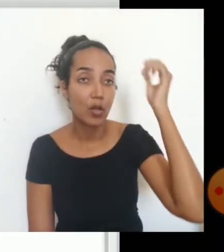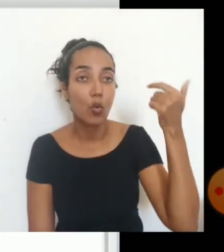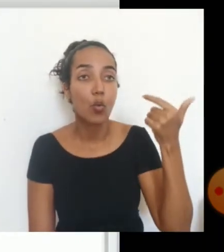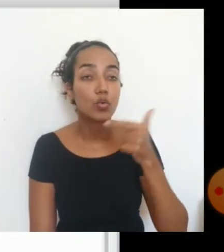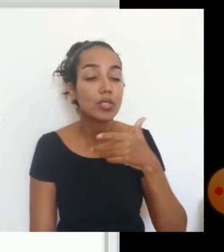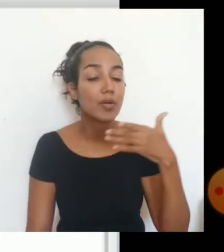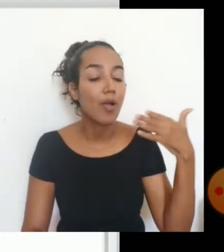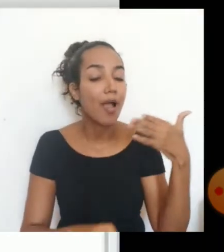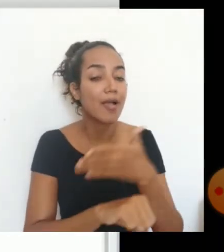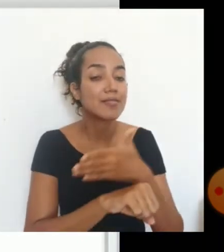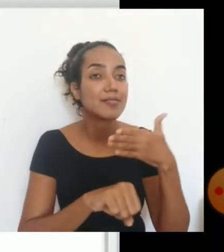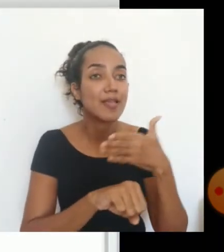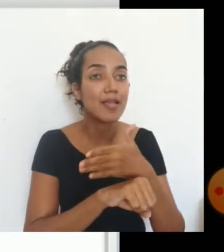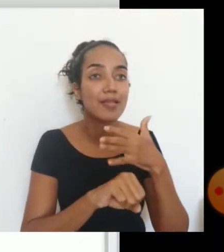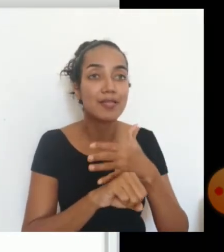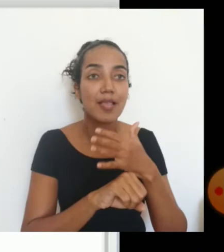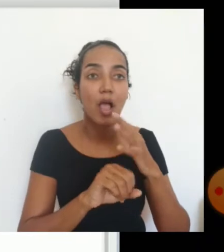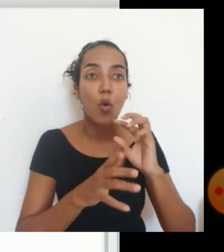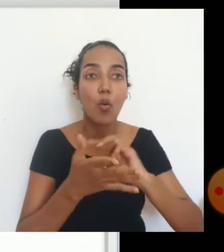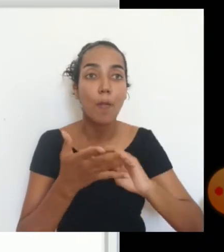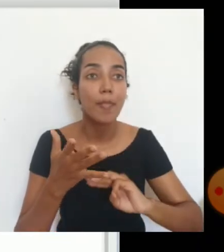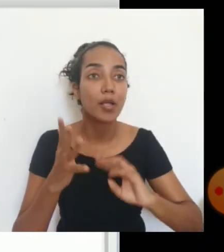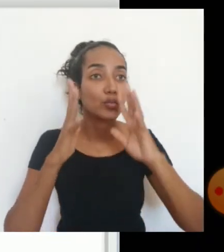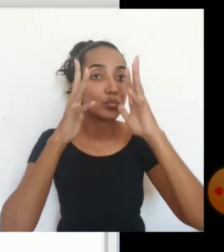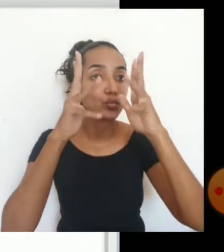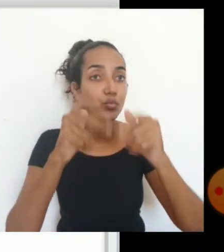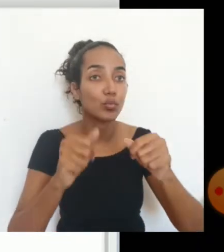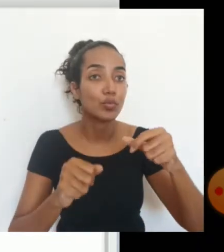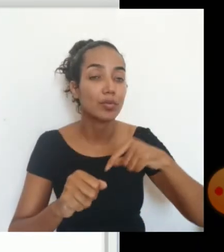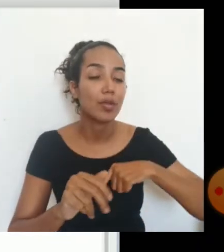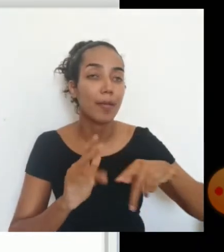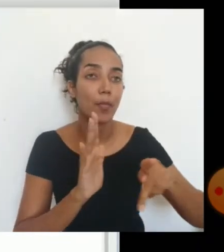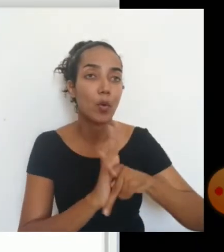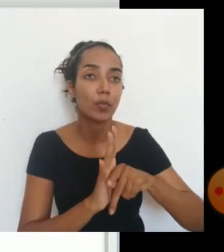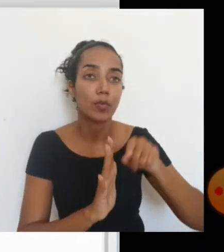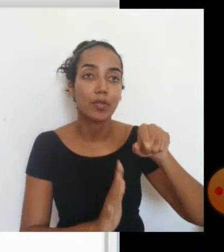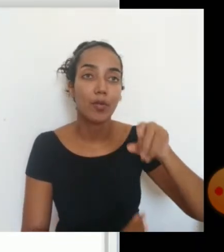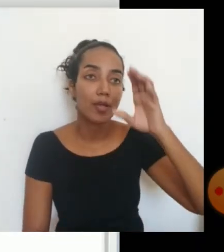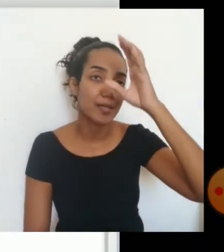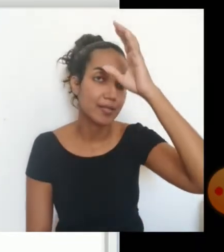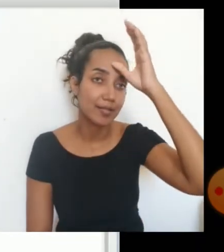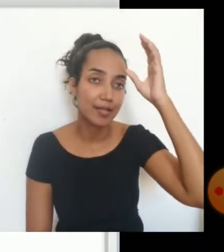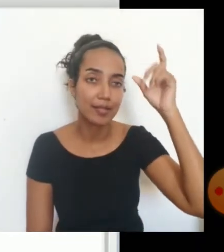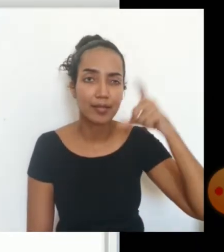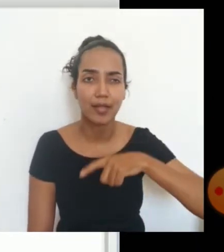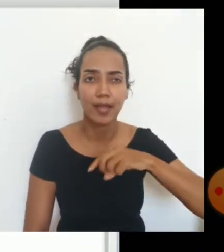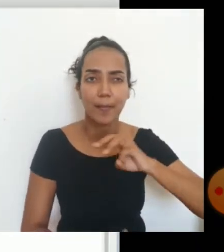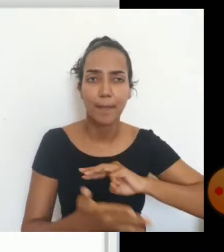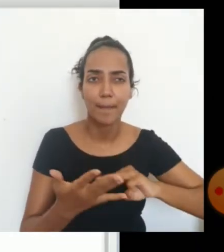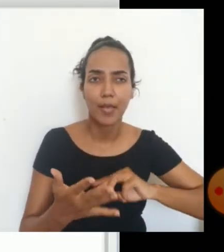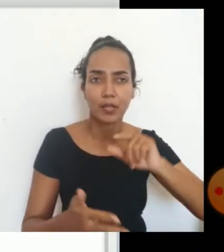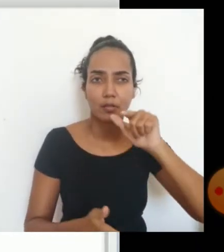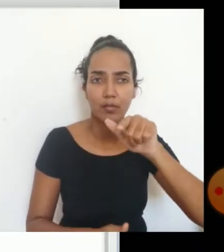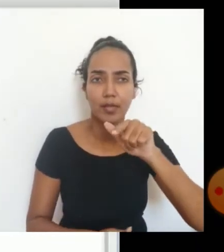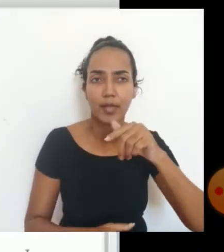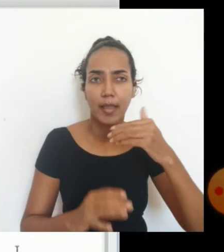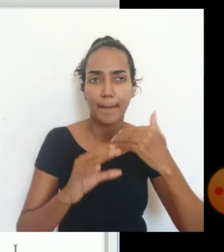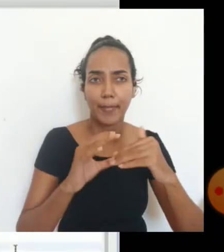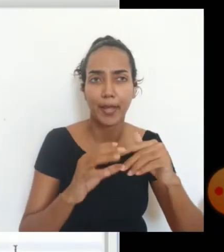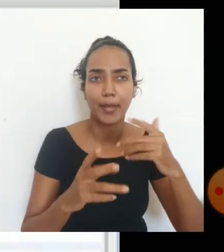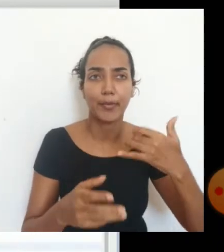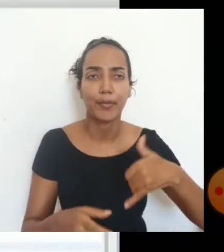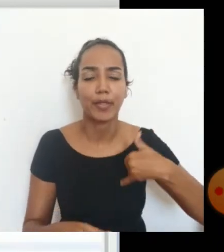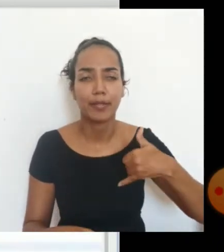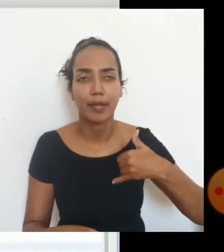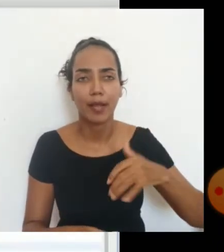método getEmail, getNome, getIdade. Vou pedir para imprimir o nome desse cliente. Salvar aqui e vamos executar novamente